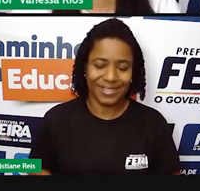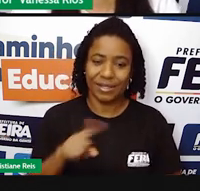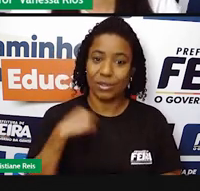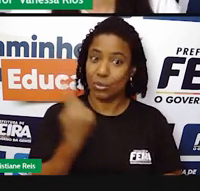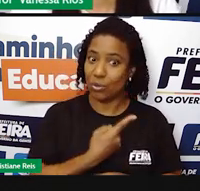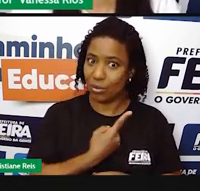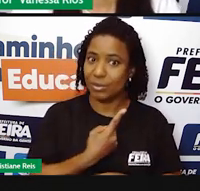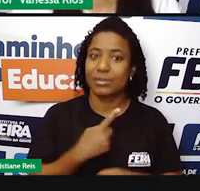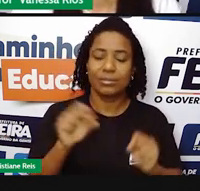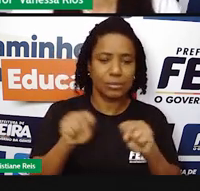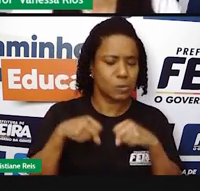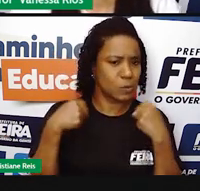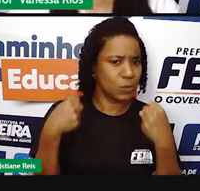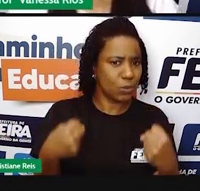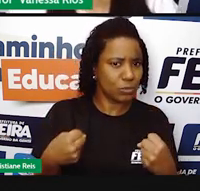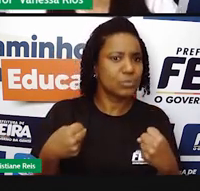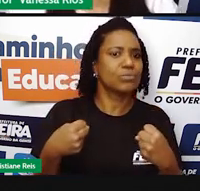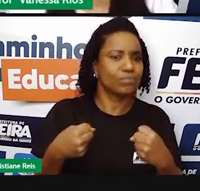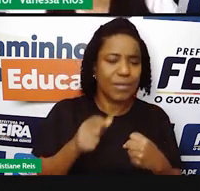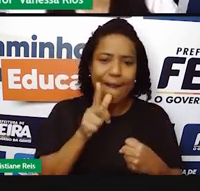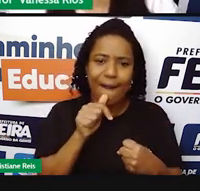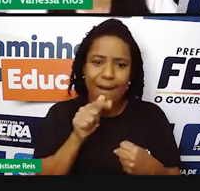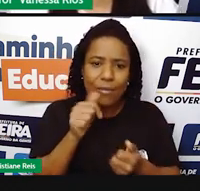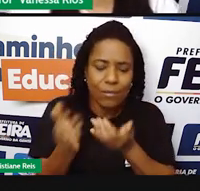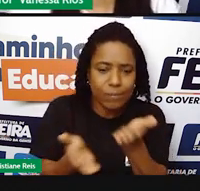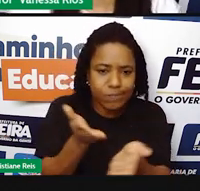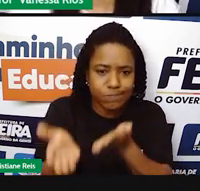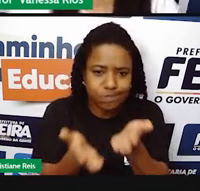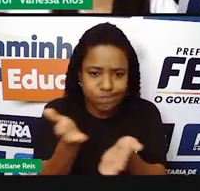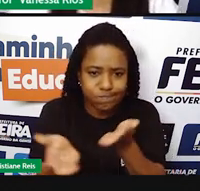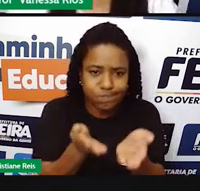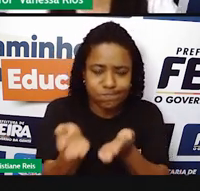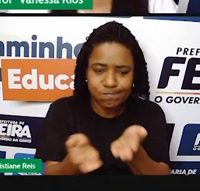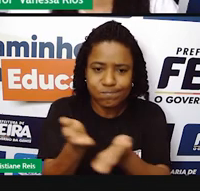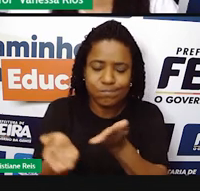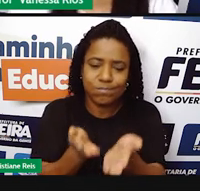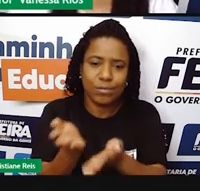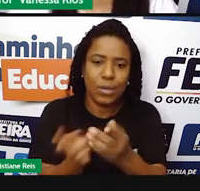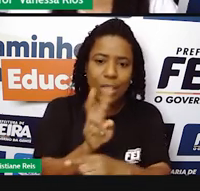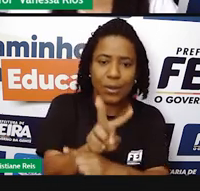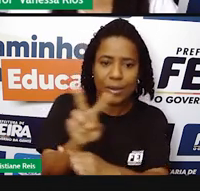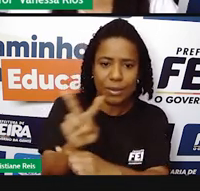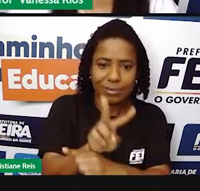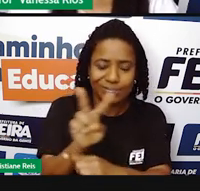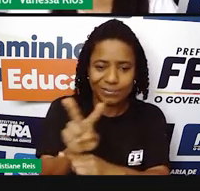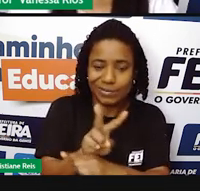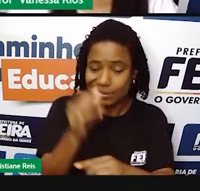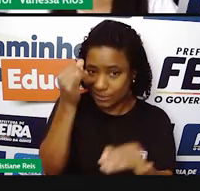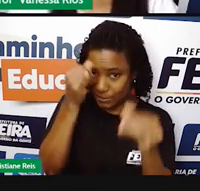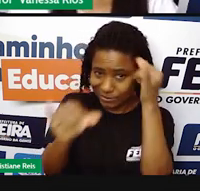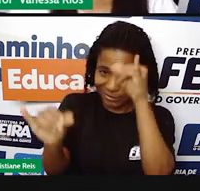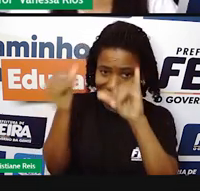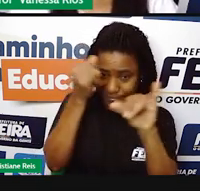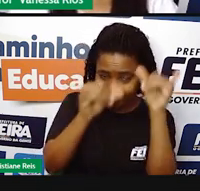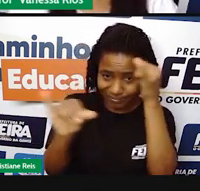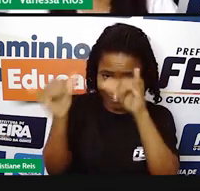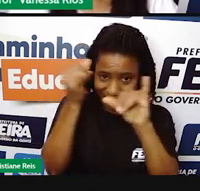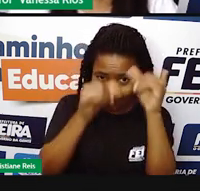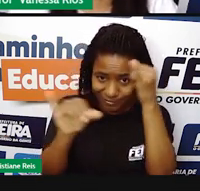cidadania contribuindo para que fatos como esse, né, acontecimentos como esse, sejam